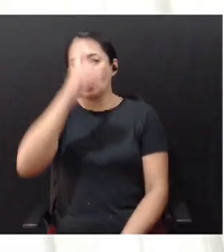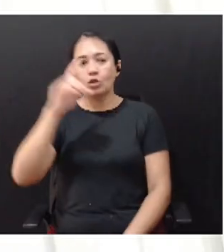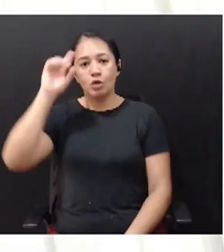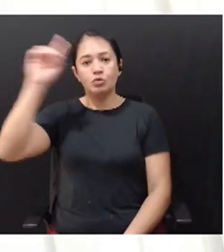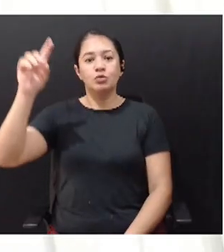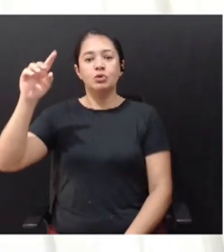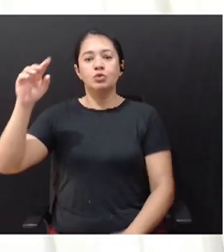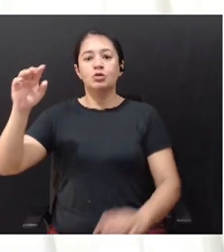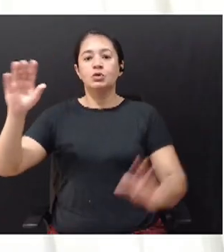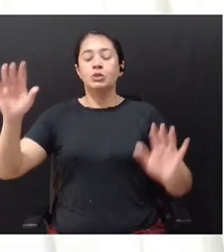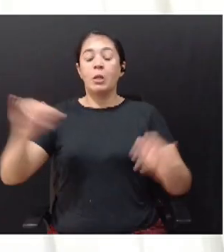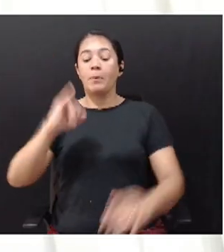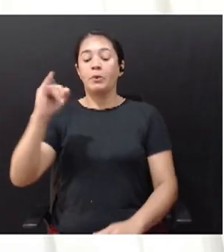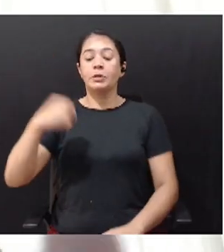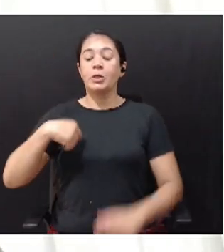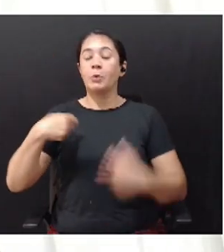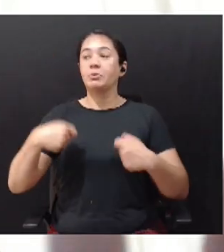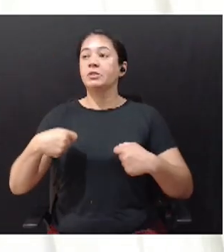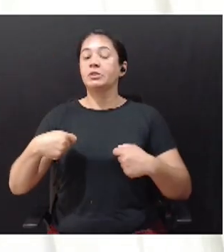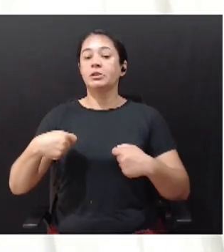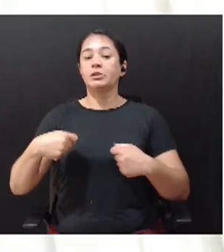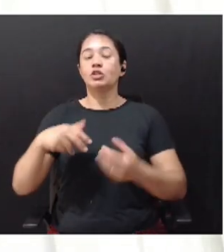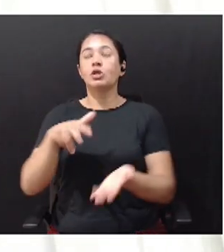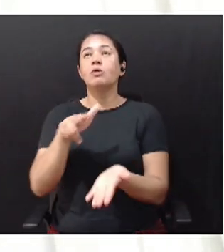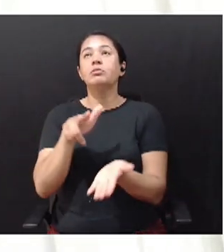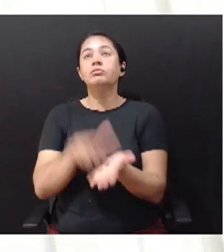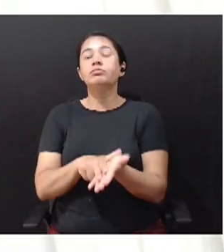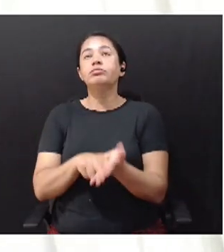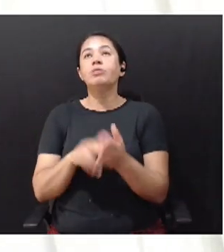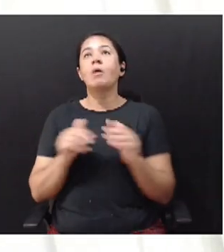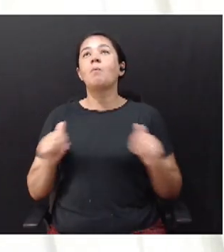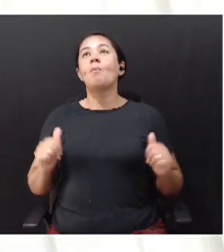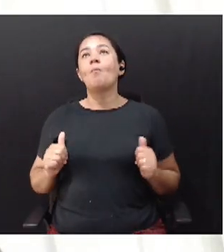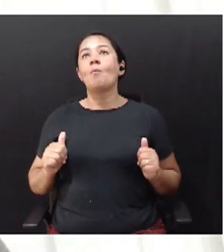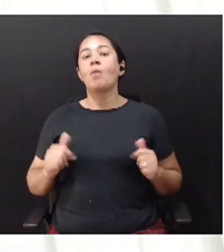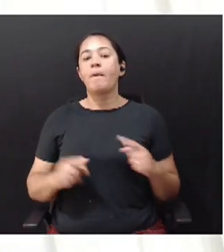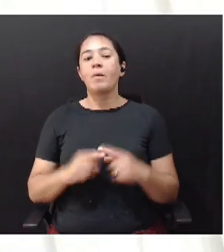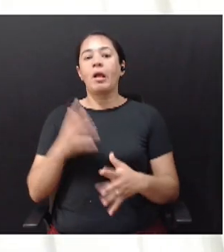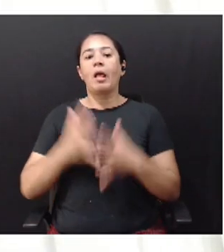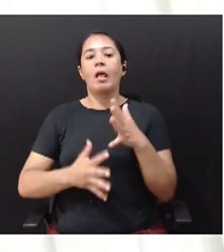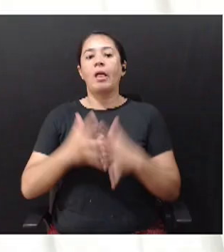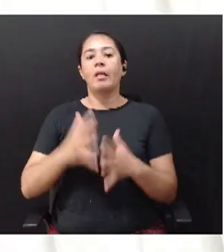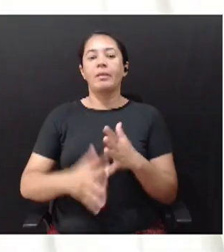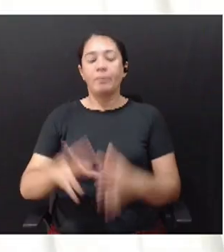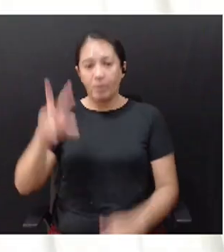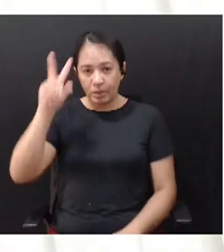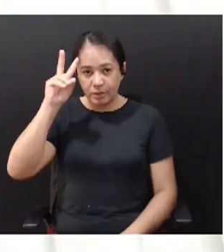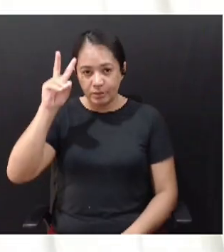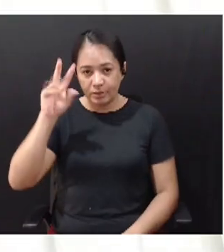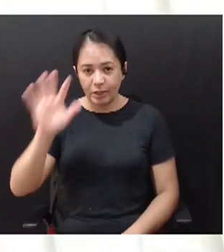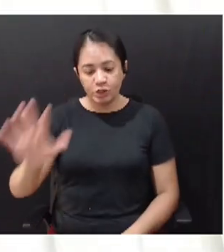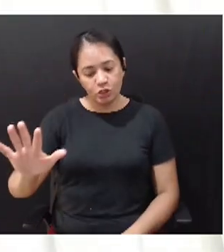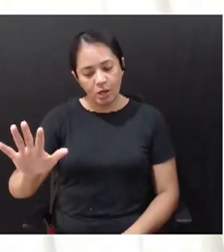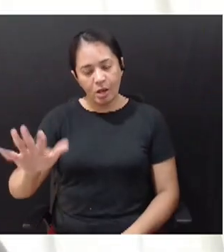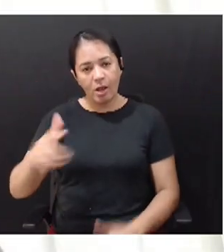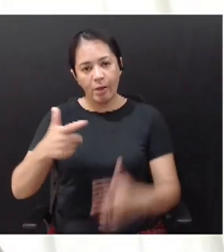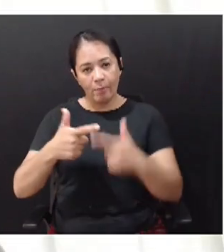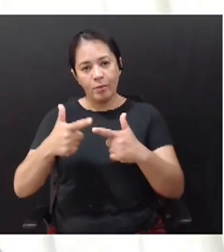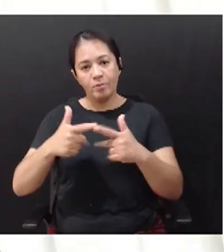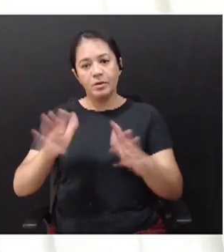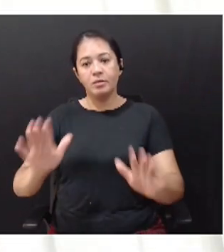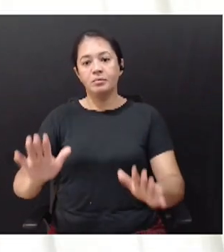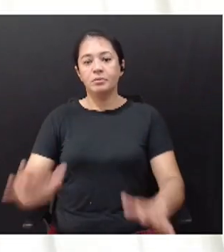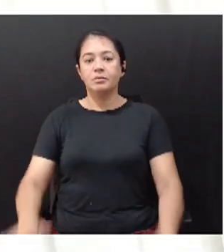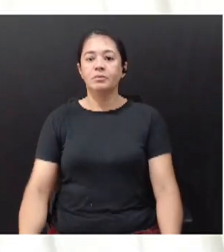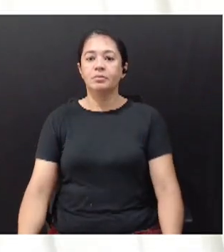que ficar deitado, intacto, porque senão atrapalha a minha segunda-feira. Aí já está sendo exagerado. Entende? Tem que